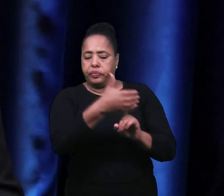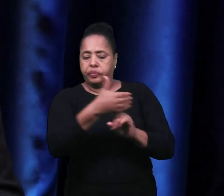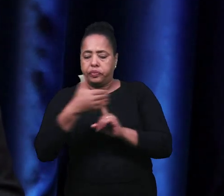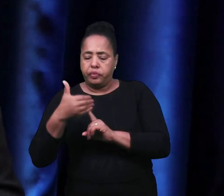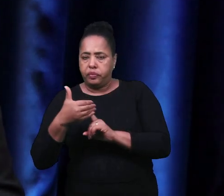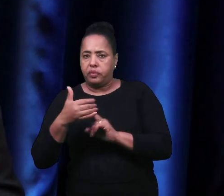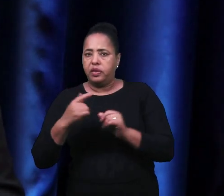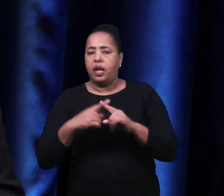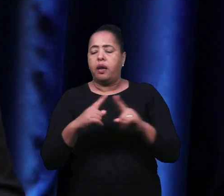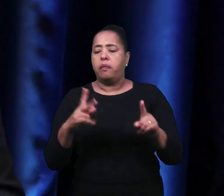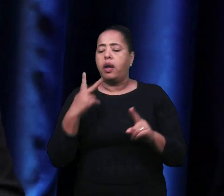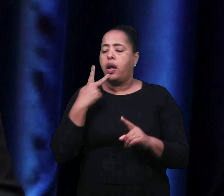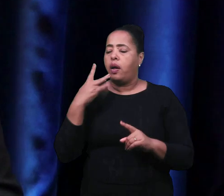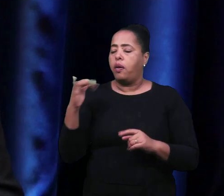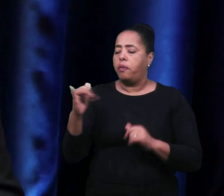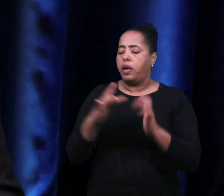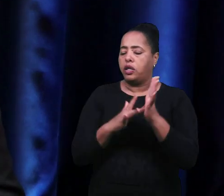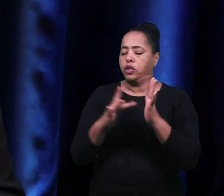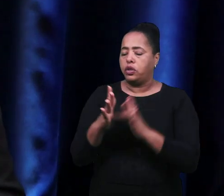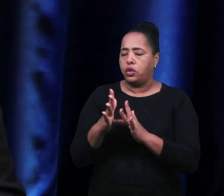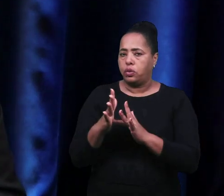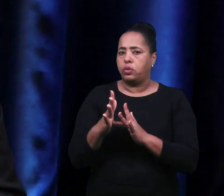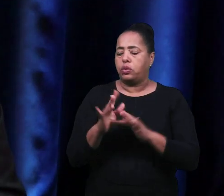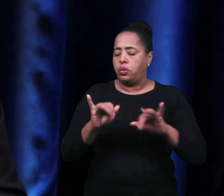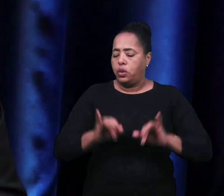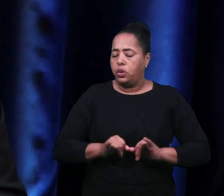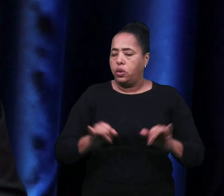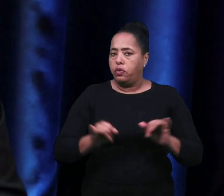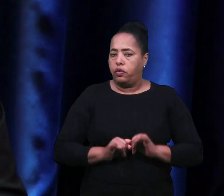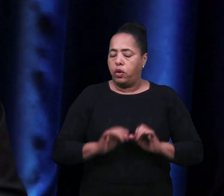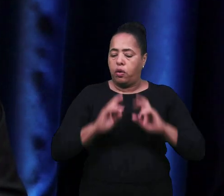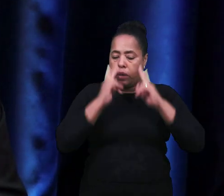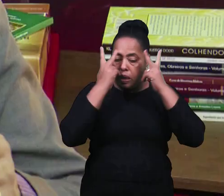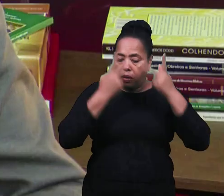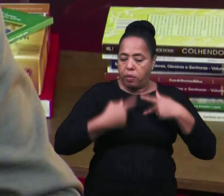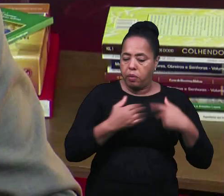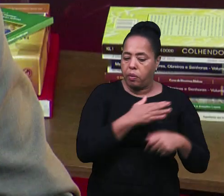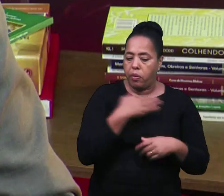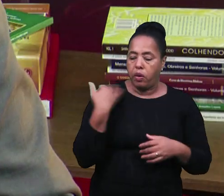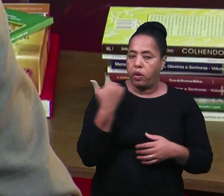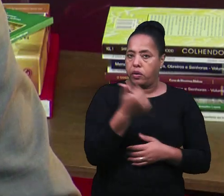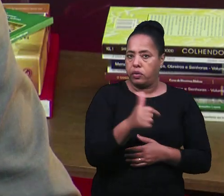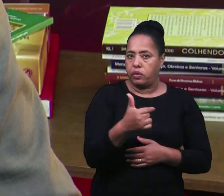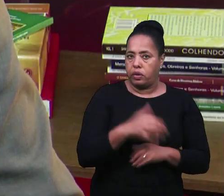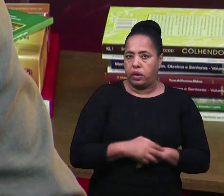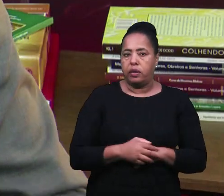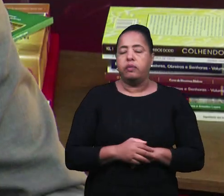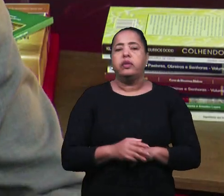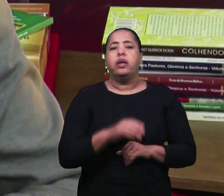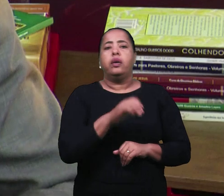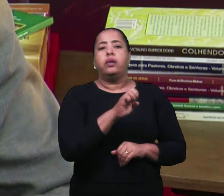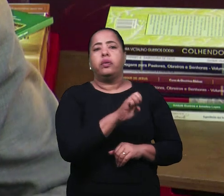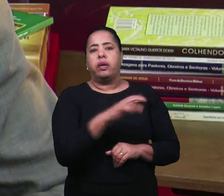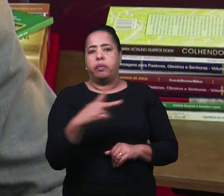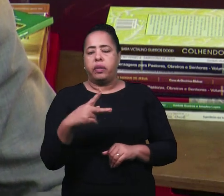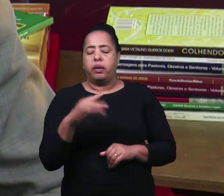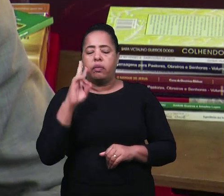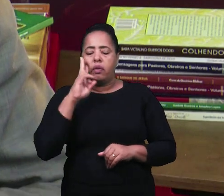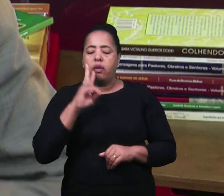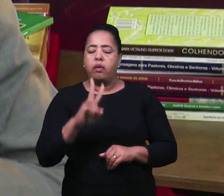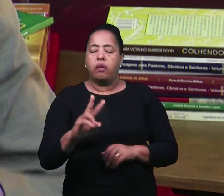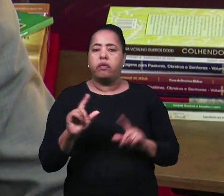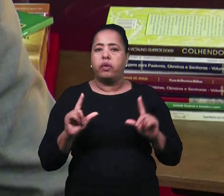isso por nós, né? Para que o homem não morresse. É interessante porque nós vamos ver nesse episódio aqui que, como o pastor Roberto está